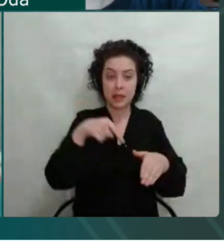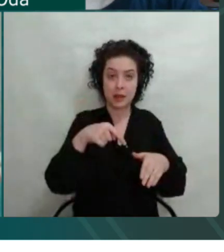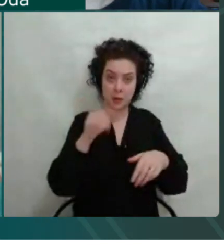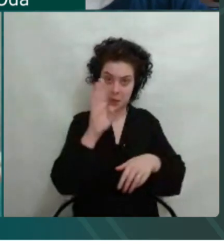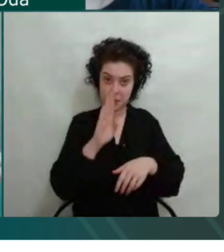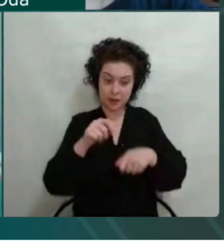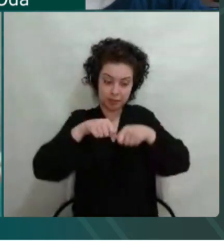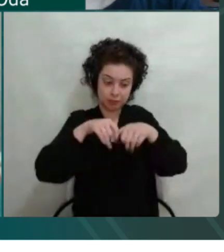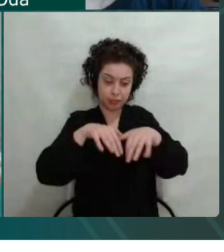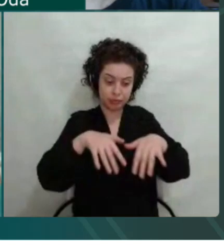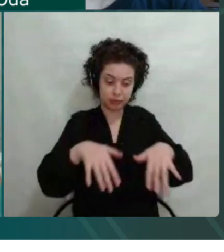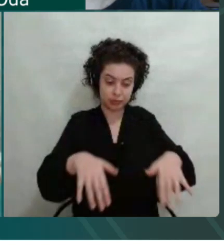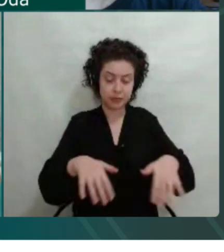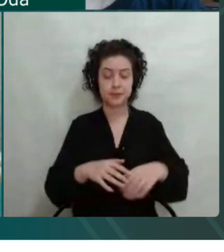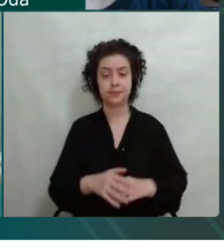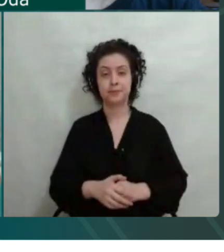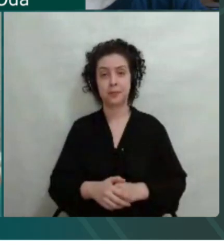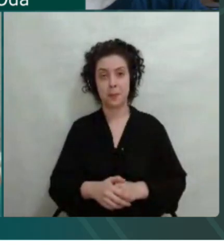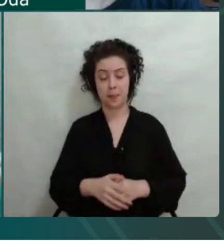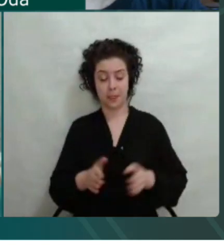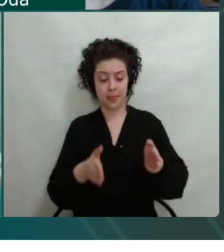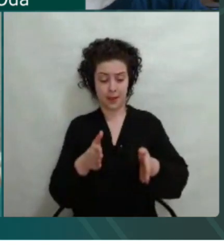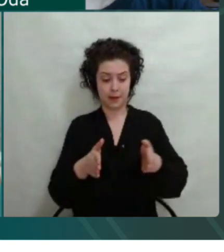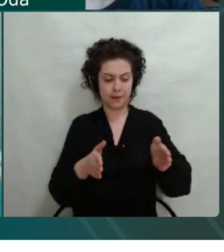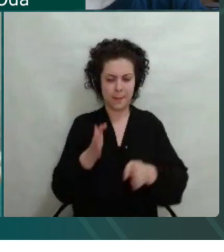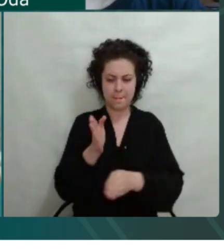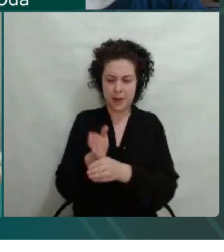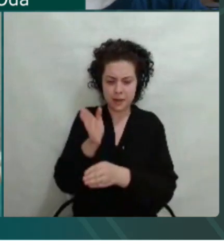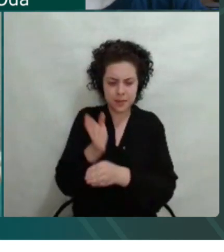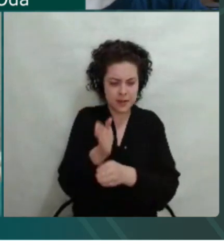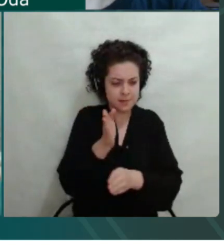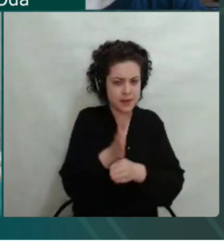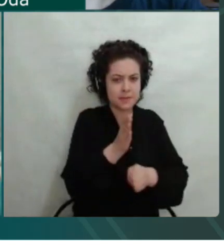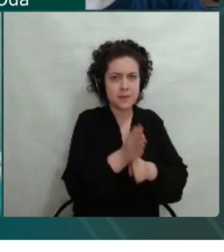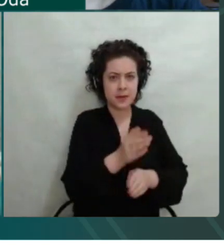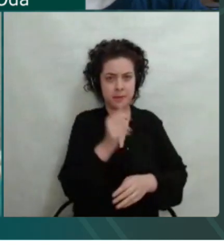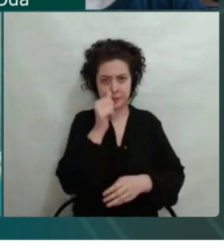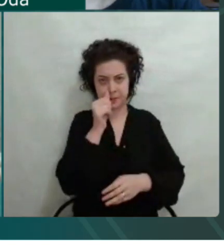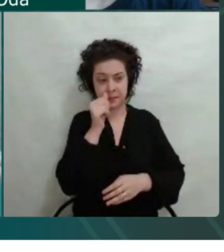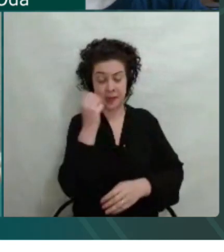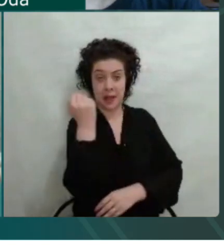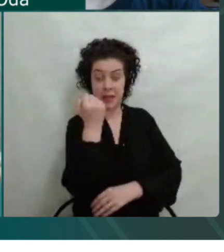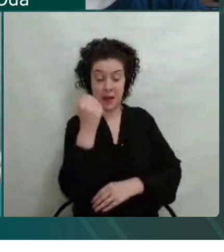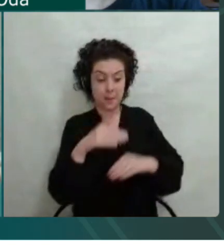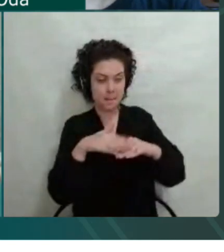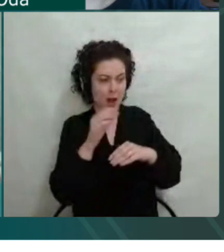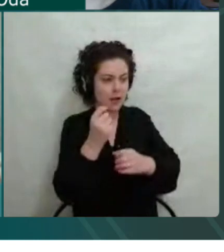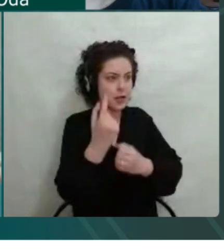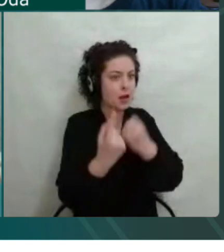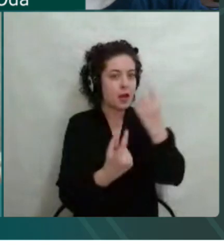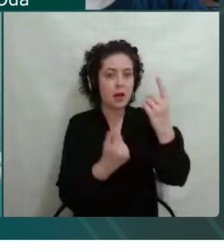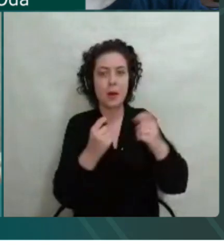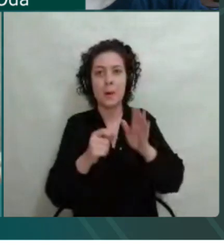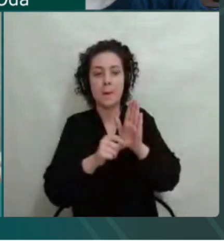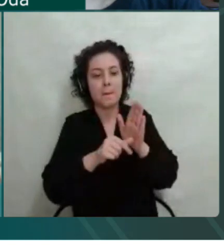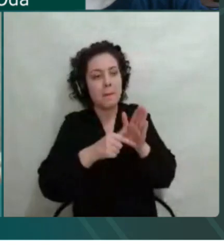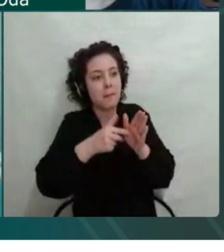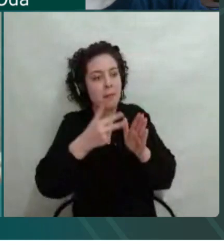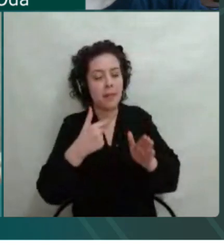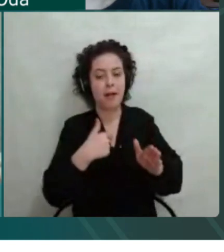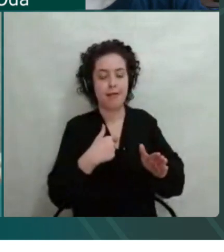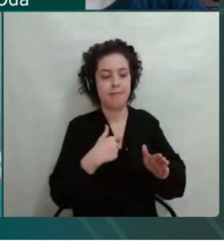especialmente quando foram detectados casos os mais graves possíveis, eu me colocando no papel dos